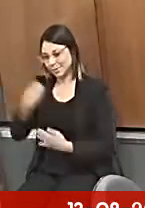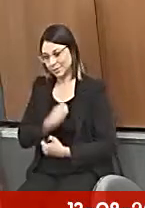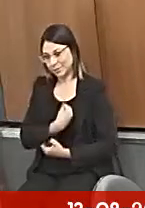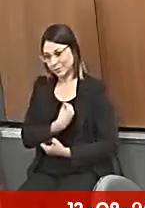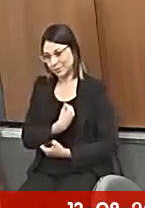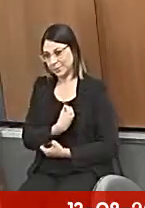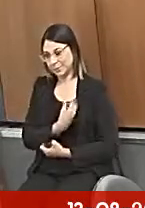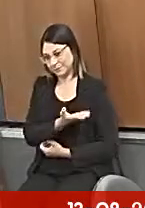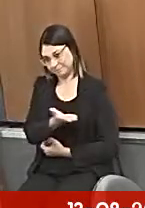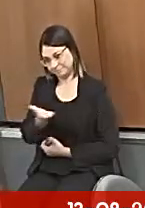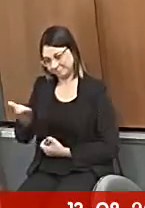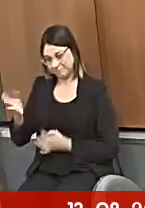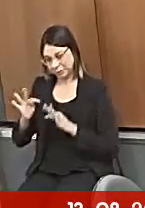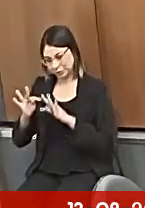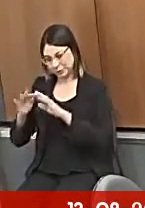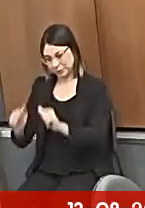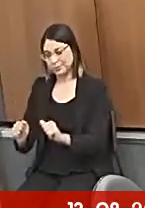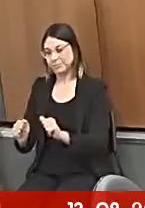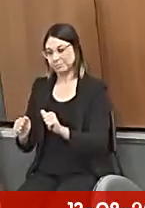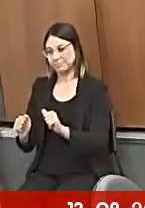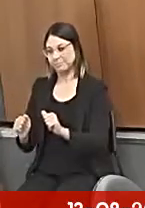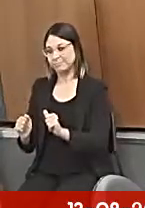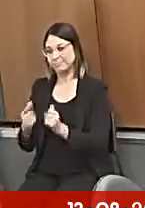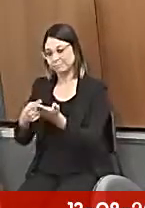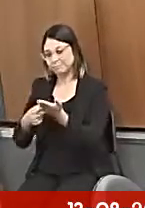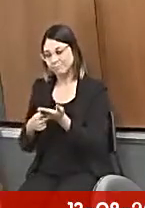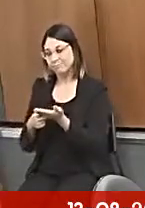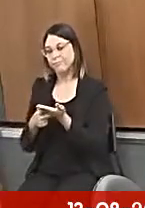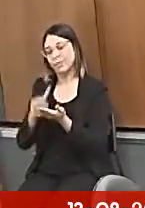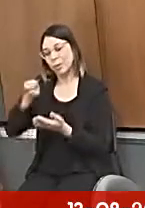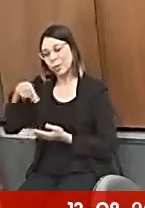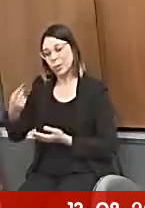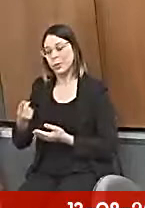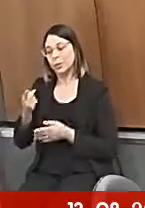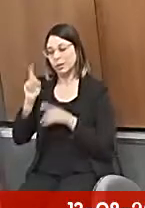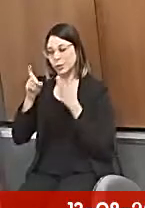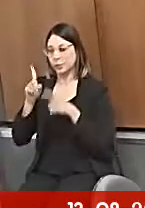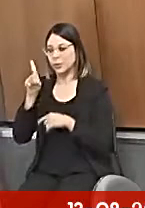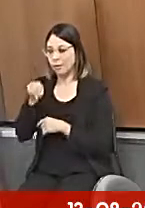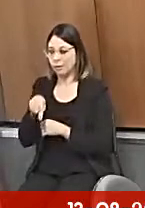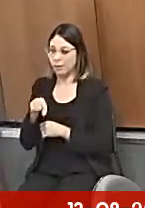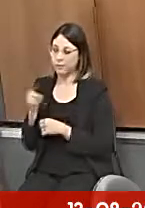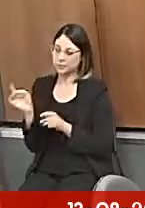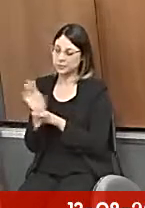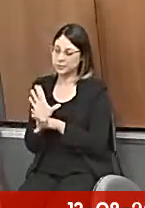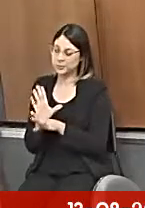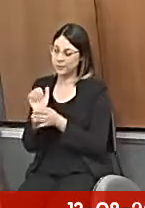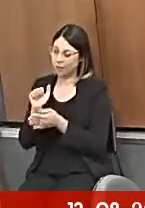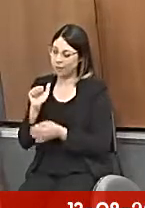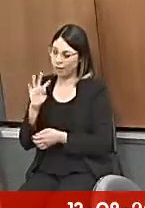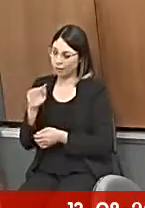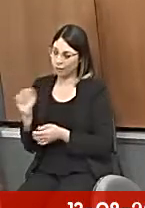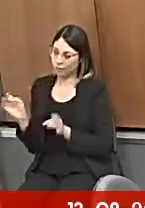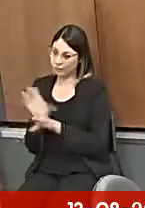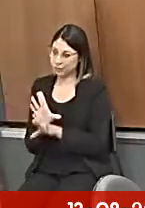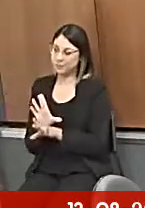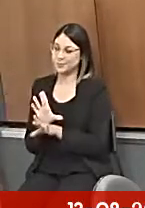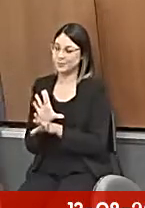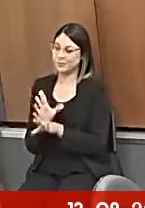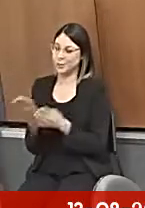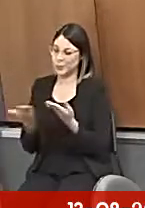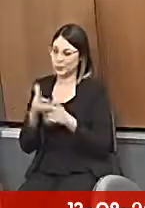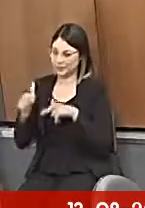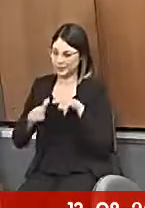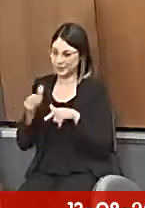de todos e convoca os membros para a próxima reunião ordinária determina lavratura da ata e encerra